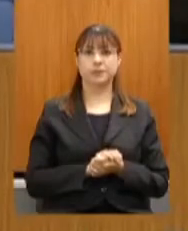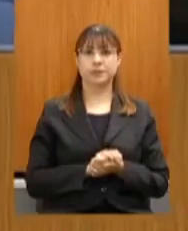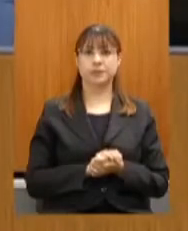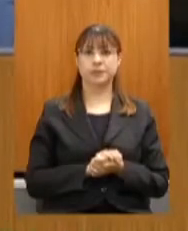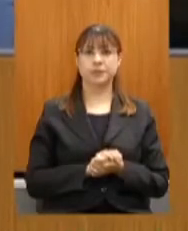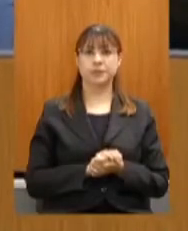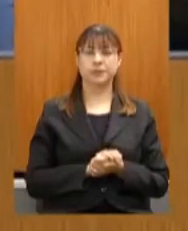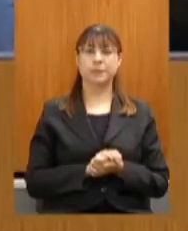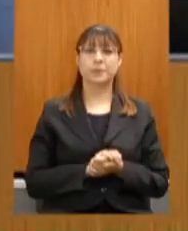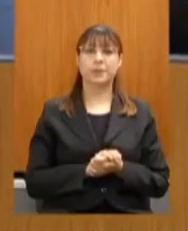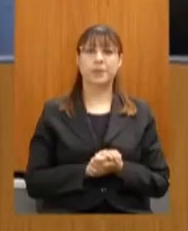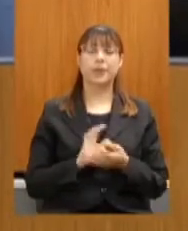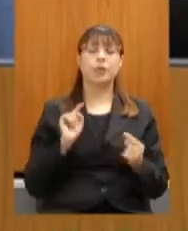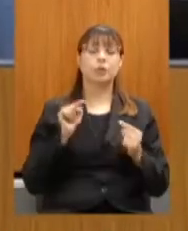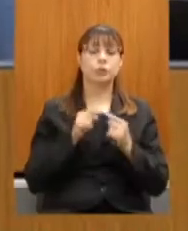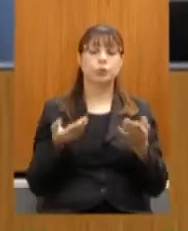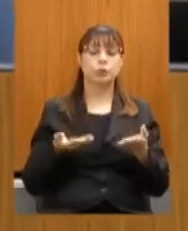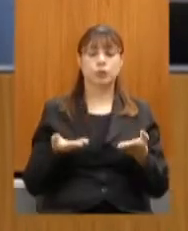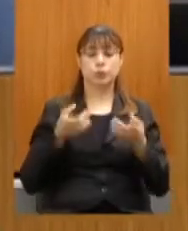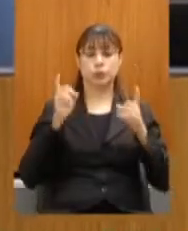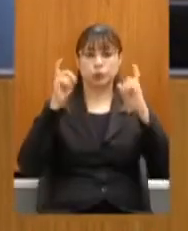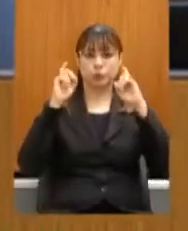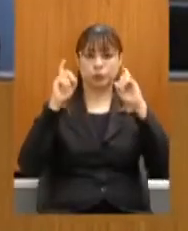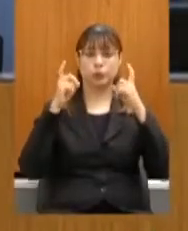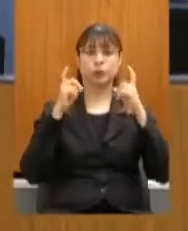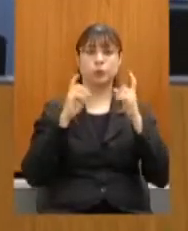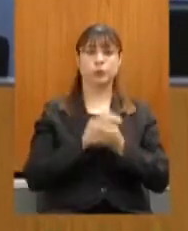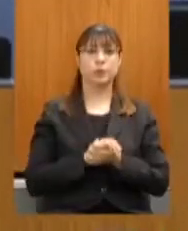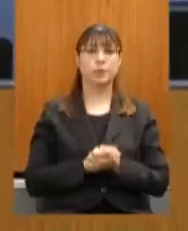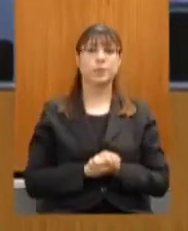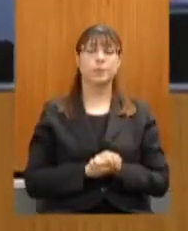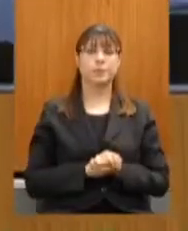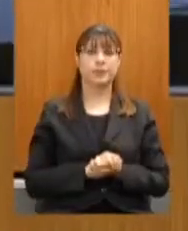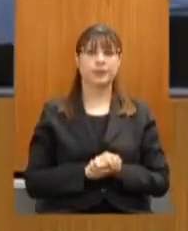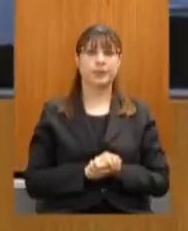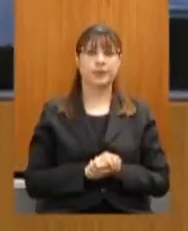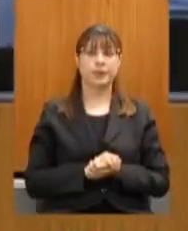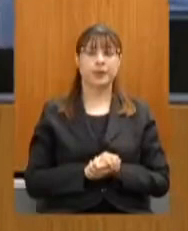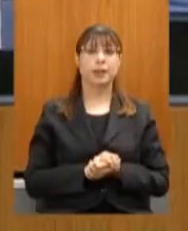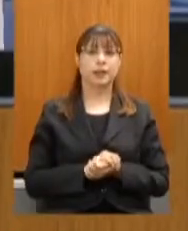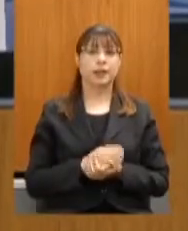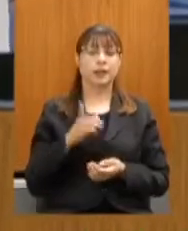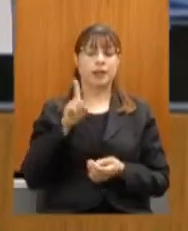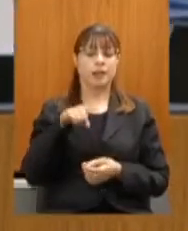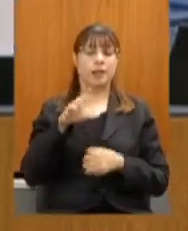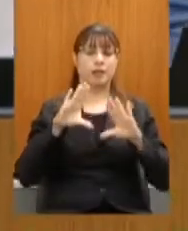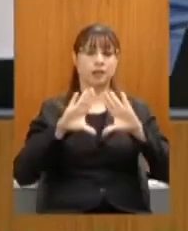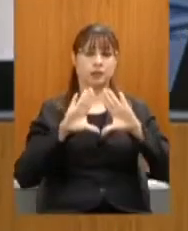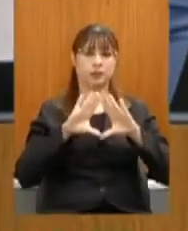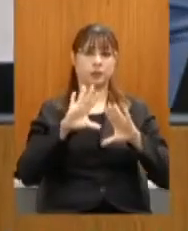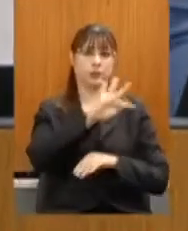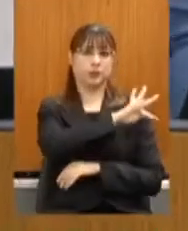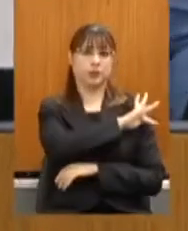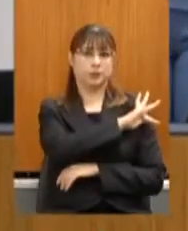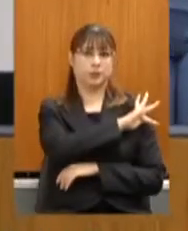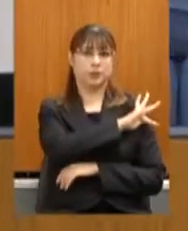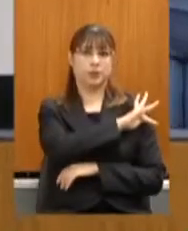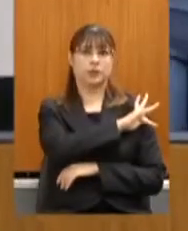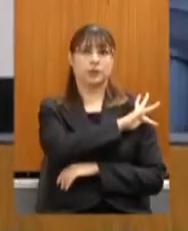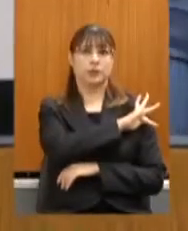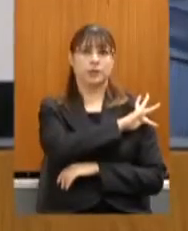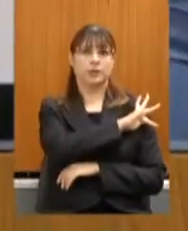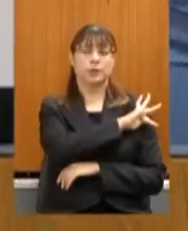Destina-se à reunião a realização do Assembleia Fiscaliza, que é um inovador